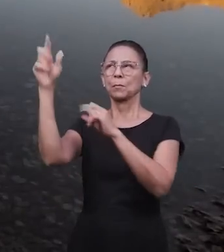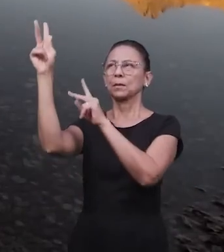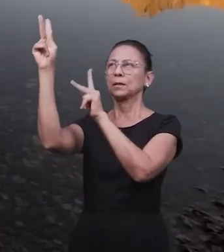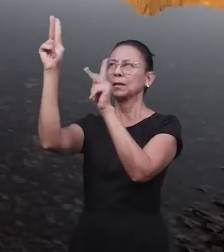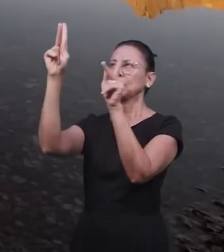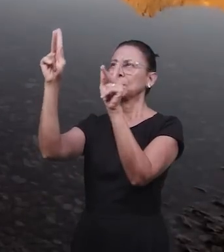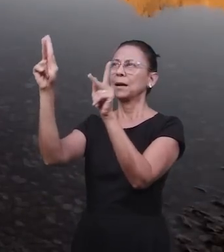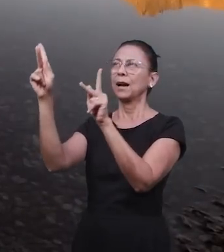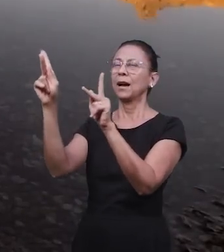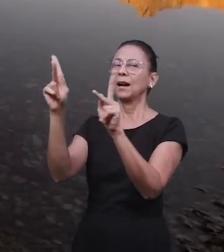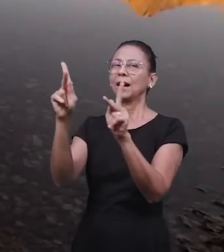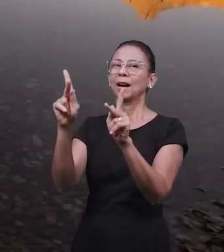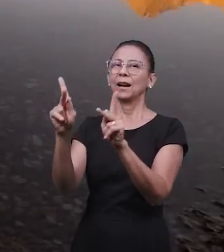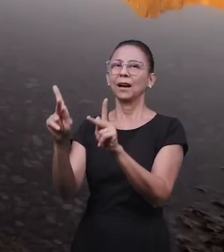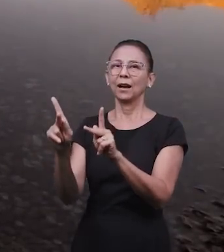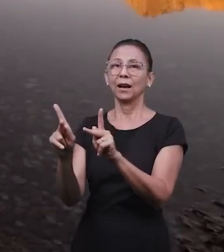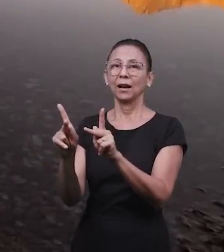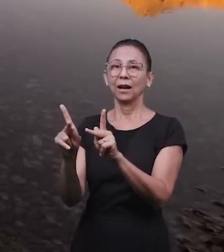Não te